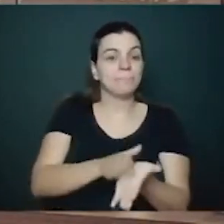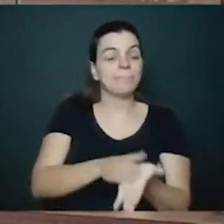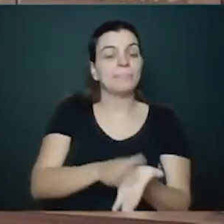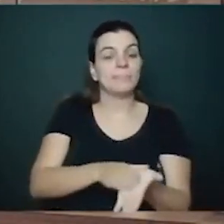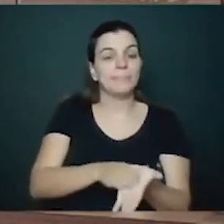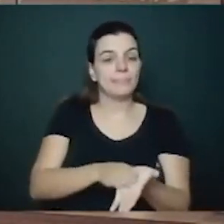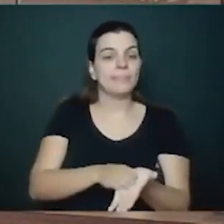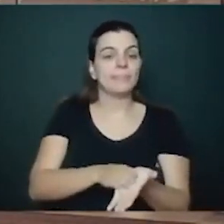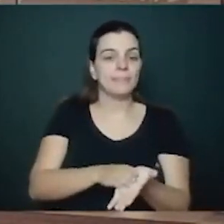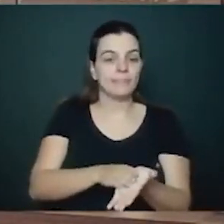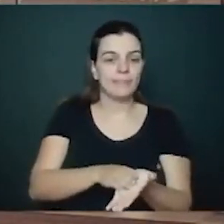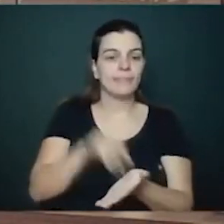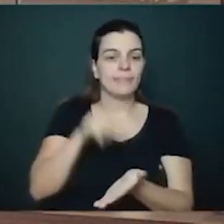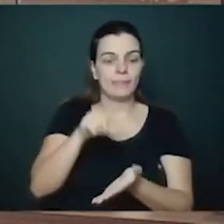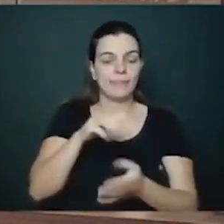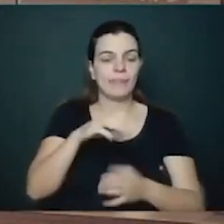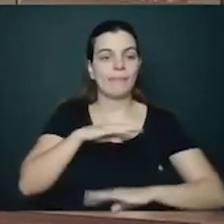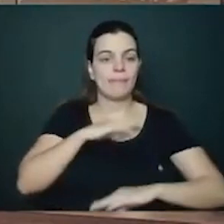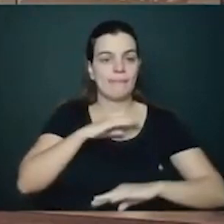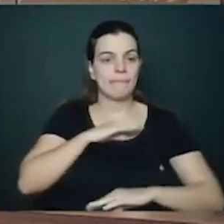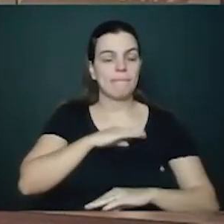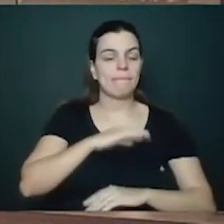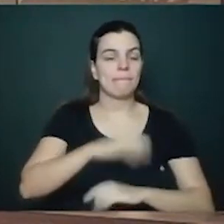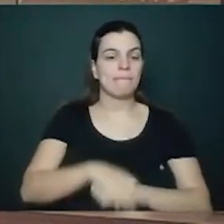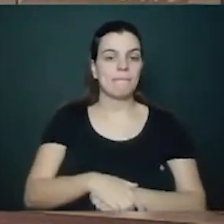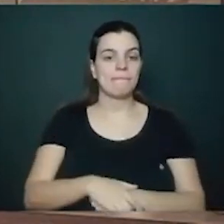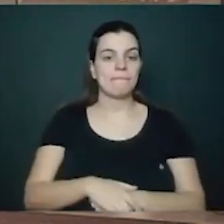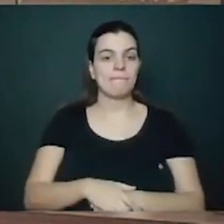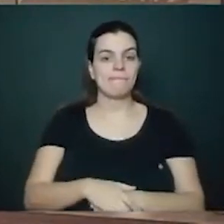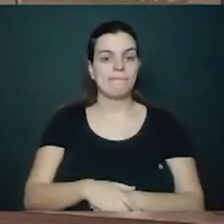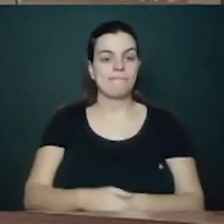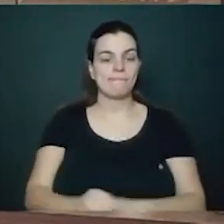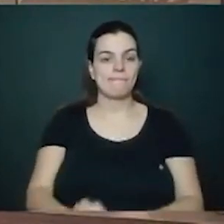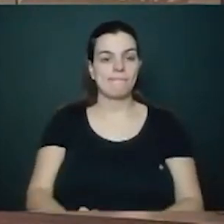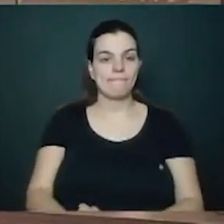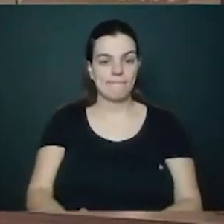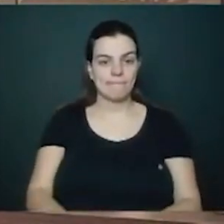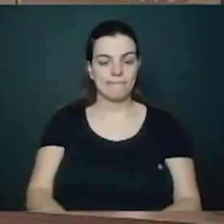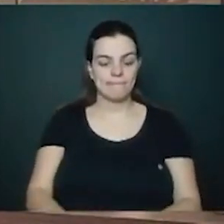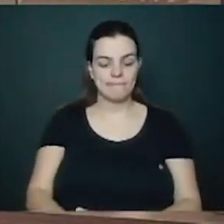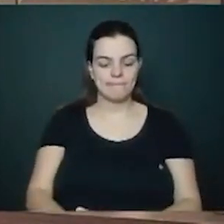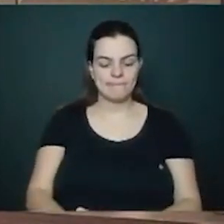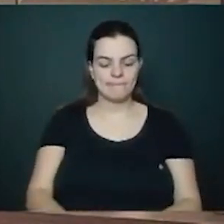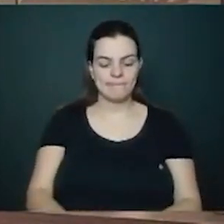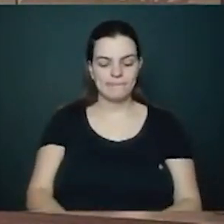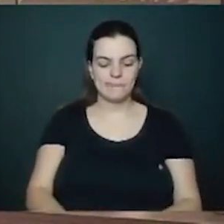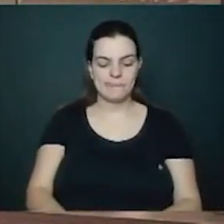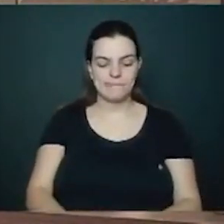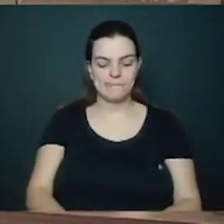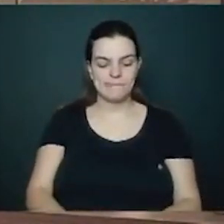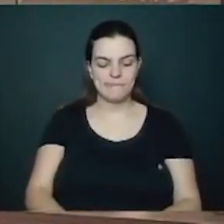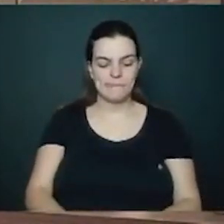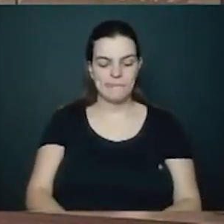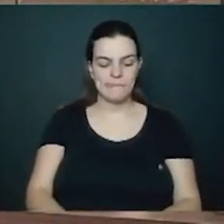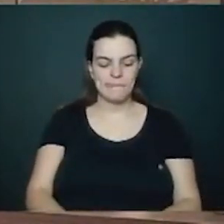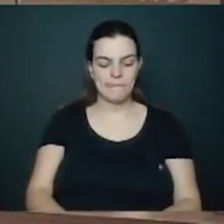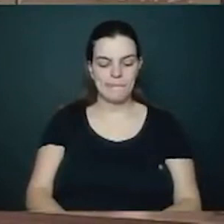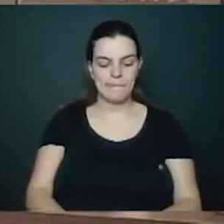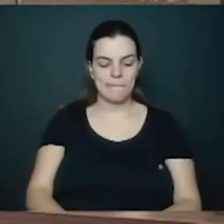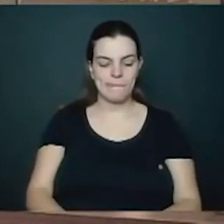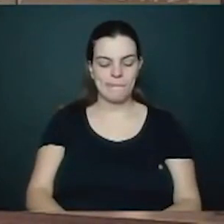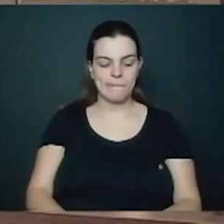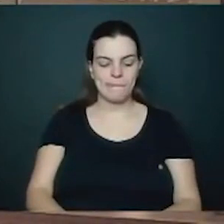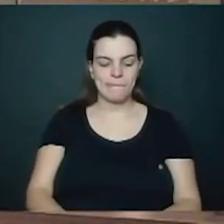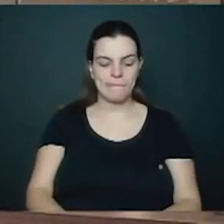demanda da população para a prefeitura. Então, isto posto, eu quero falar também de ontem, estive no CONSEG do